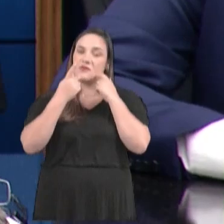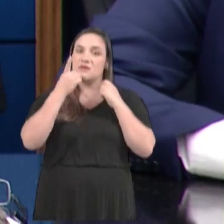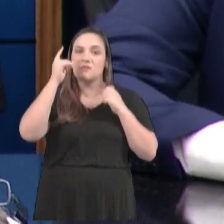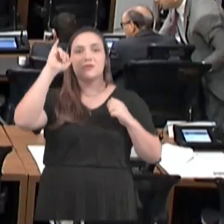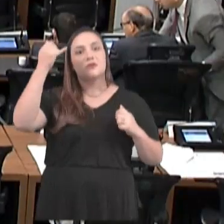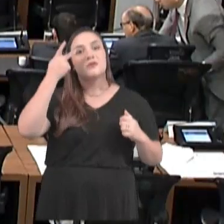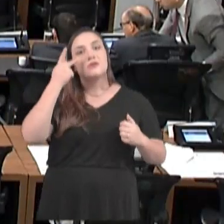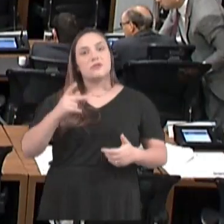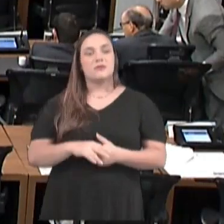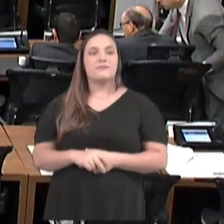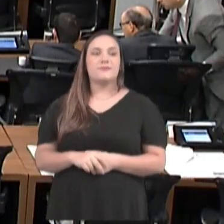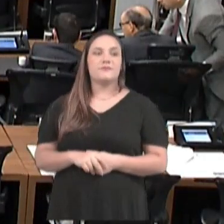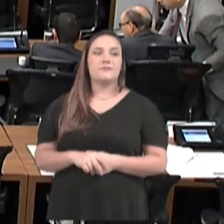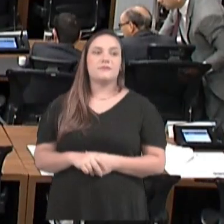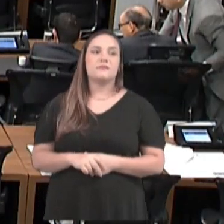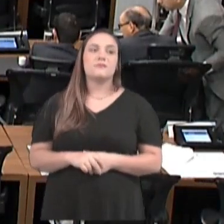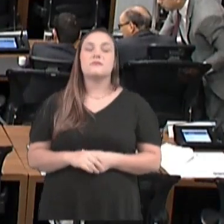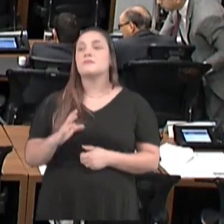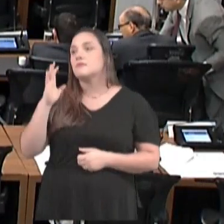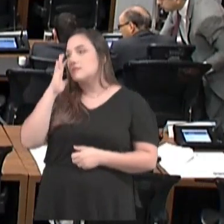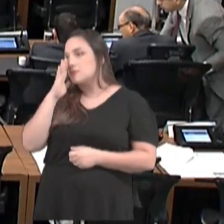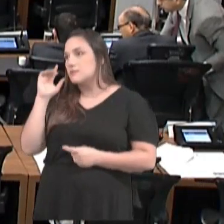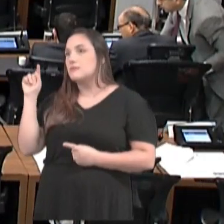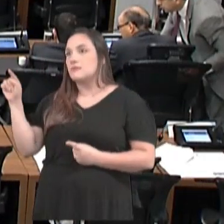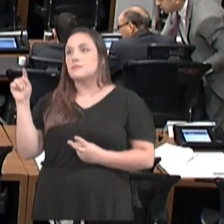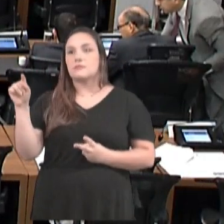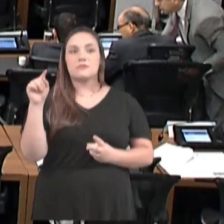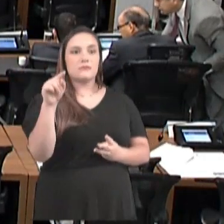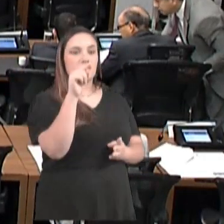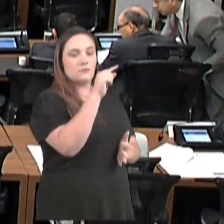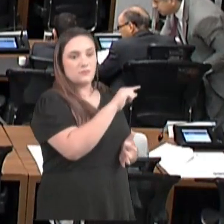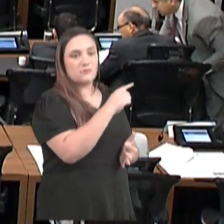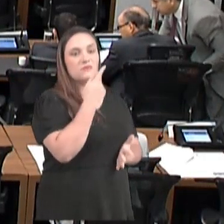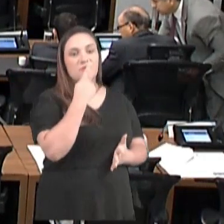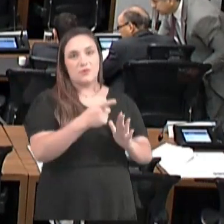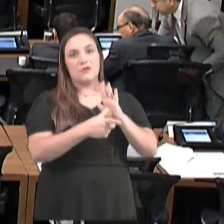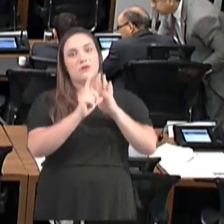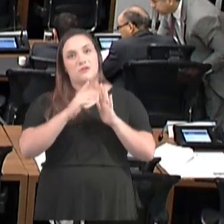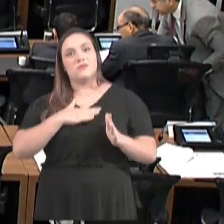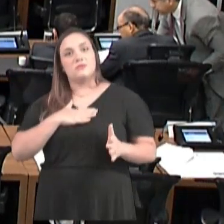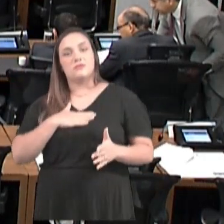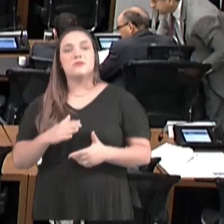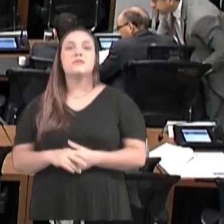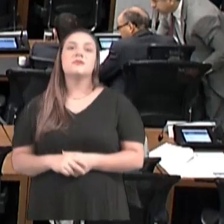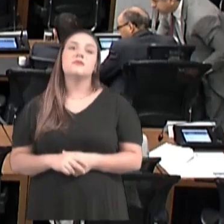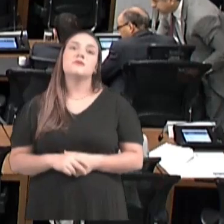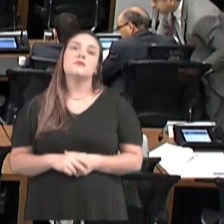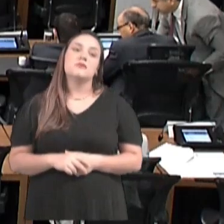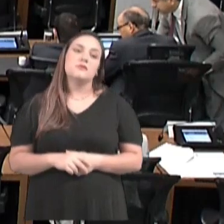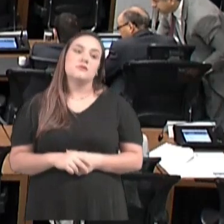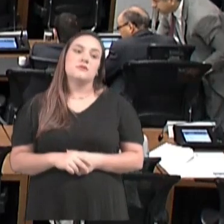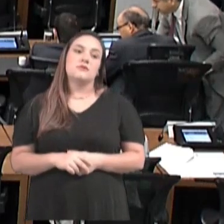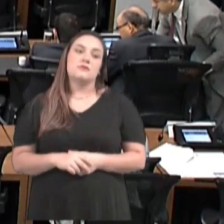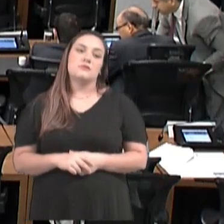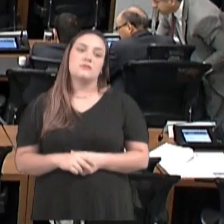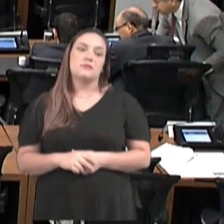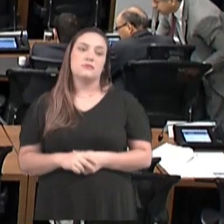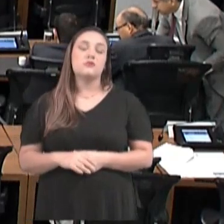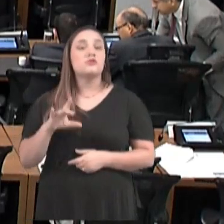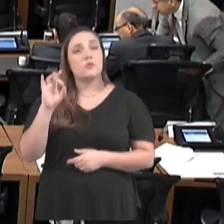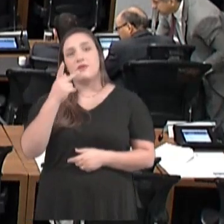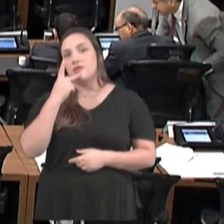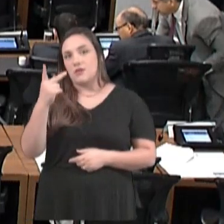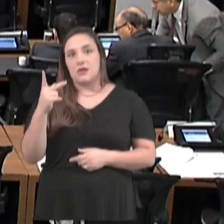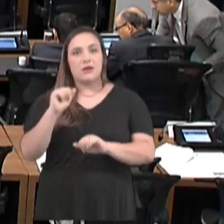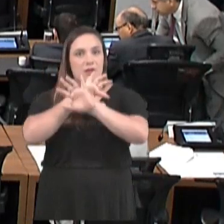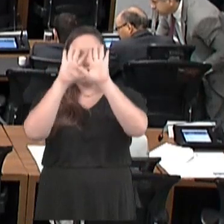Henrique. Presidente, eu ouvi atentamente a fala dos colegas que me antecederam aqui na fala, e apenas para registrar